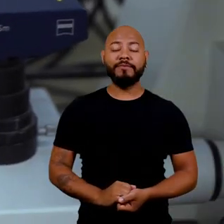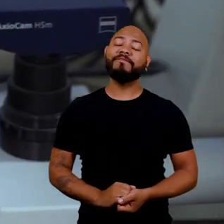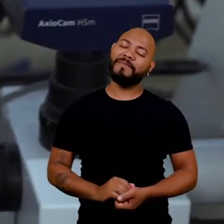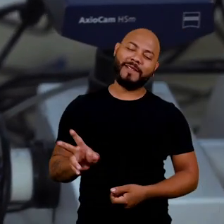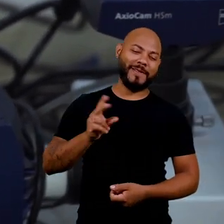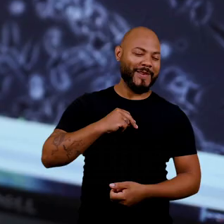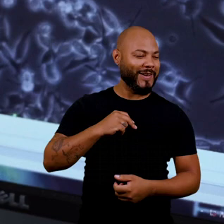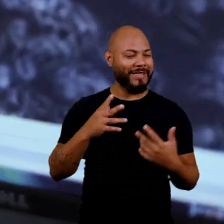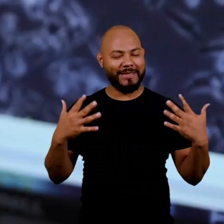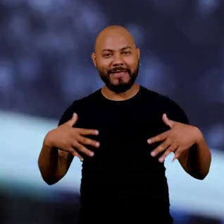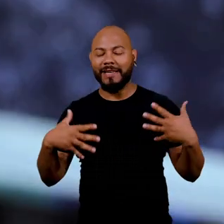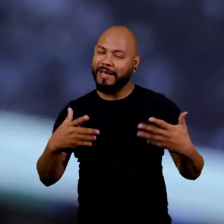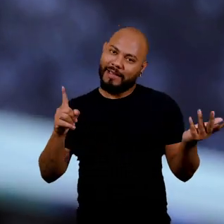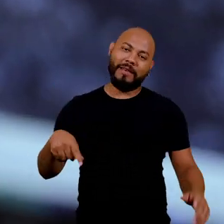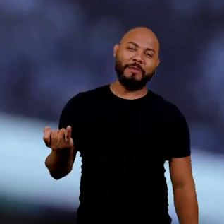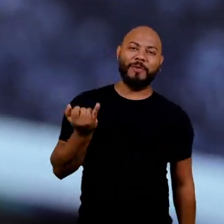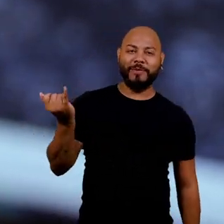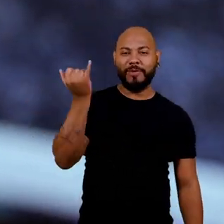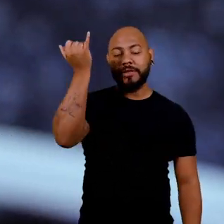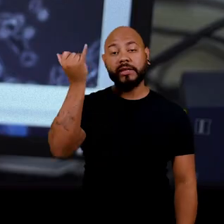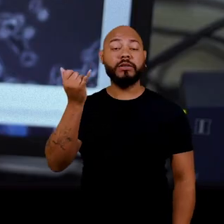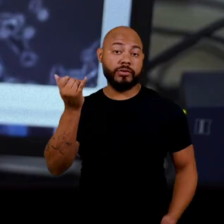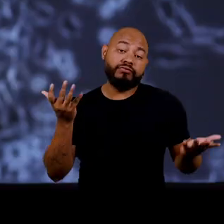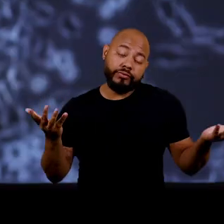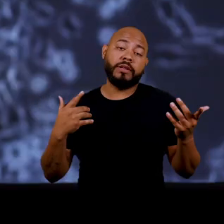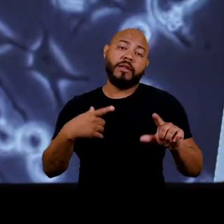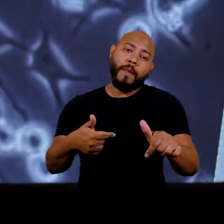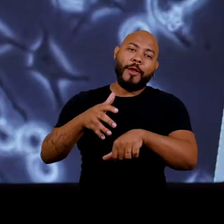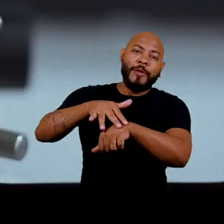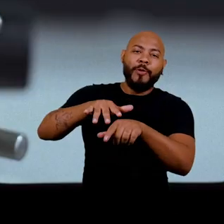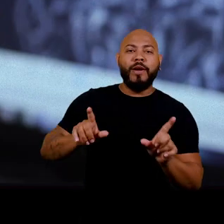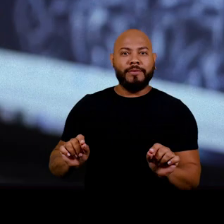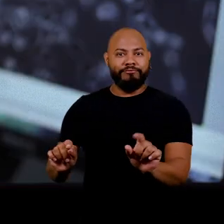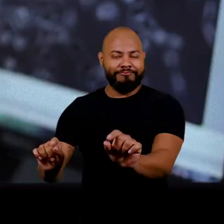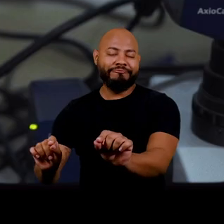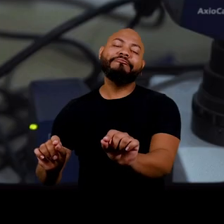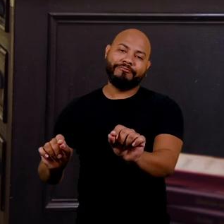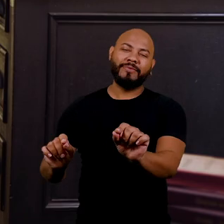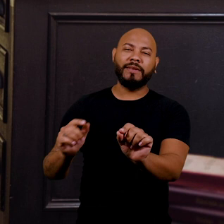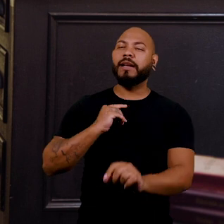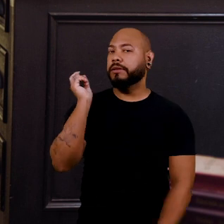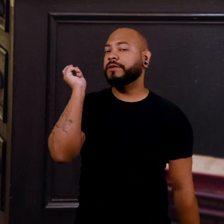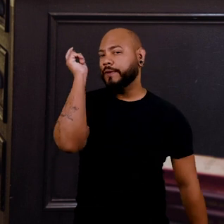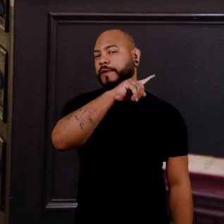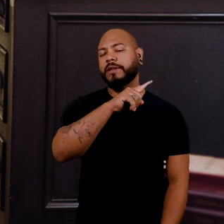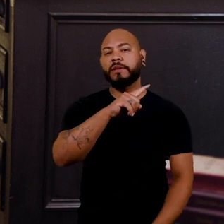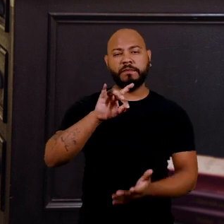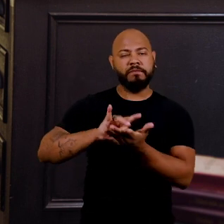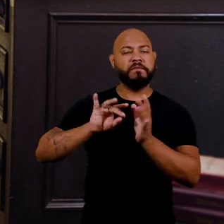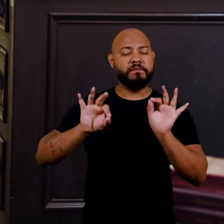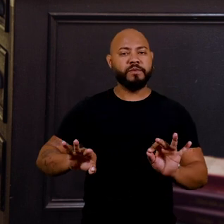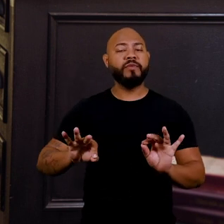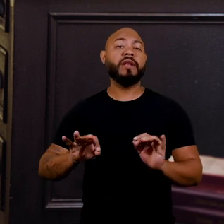Nossa, eu acho isso que é extremamente importante, porque trabalhando com oncologia muito difícil, assim. Porque, assim,